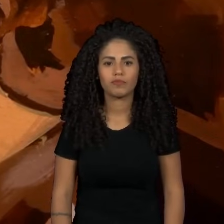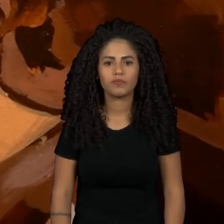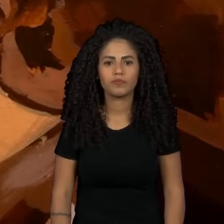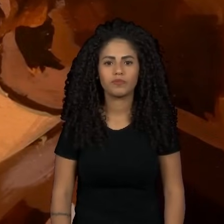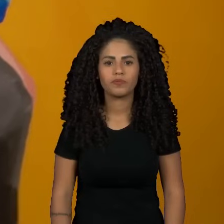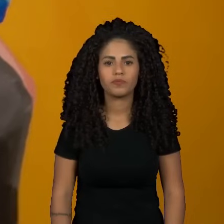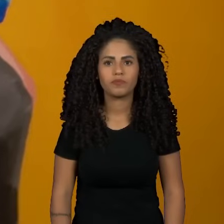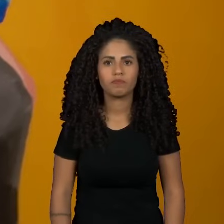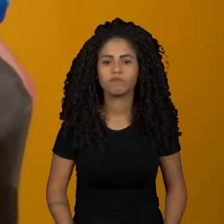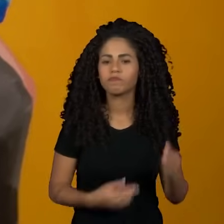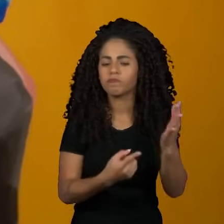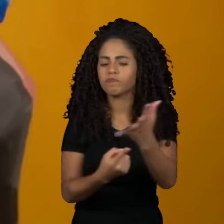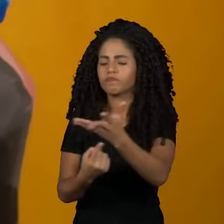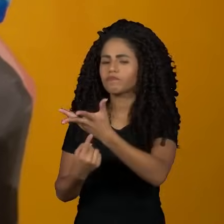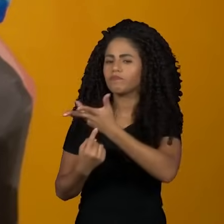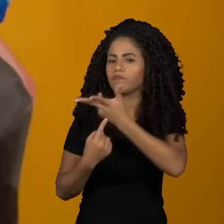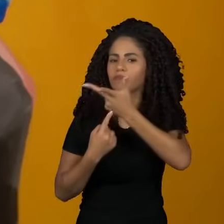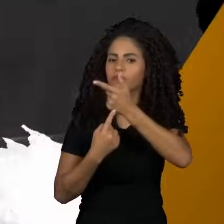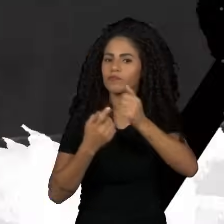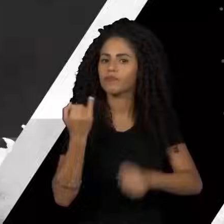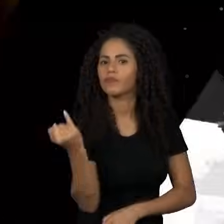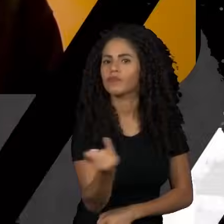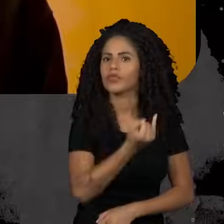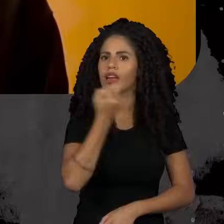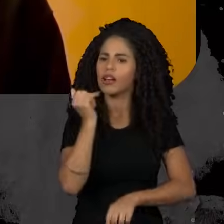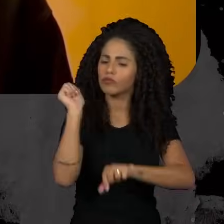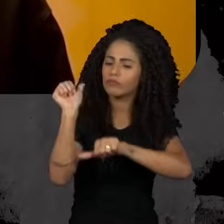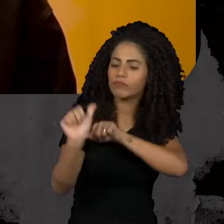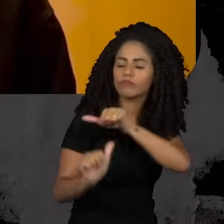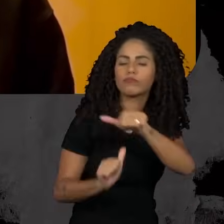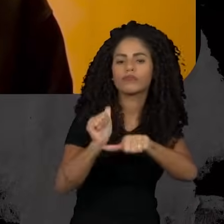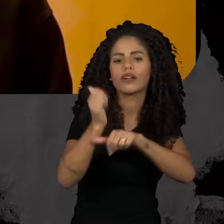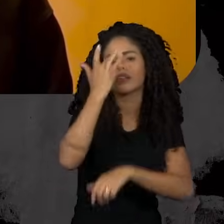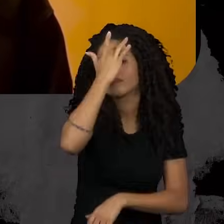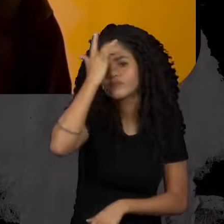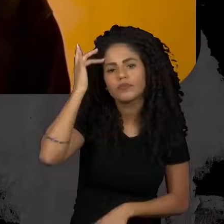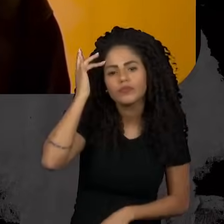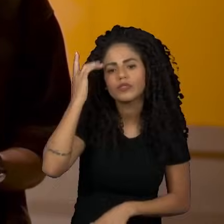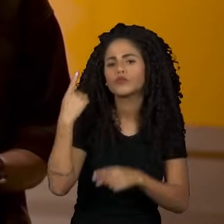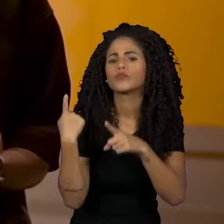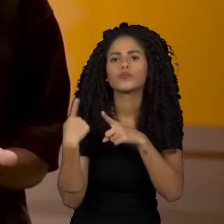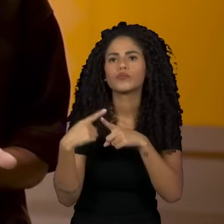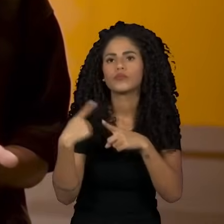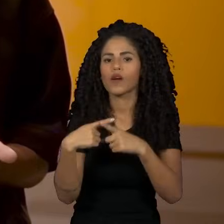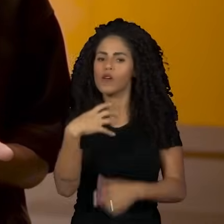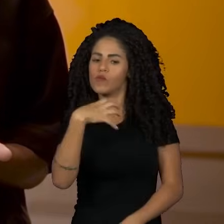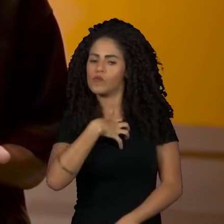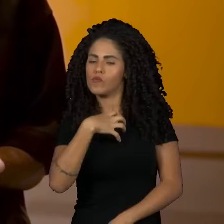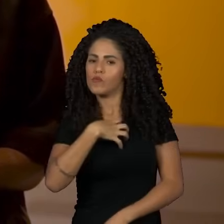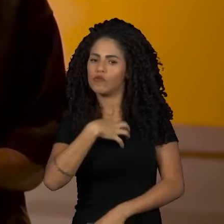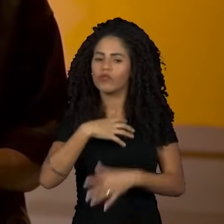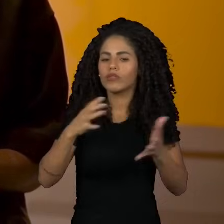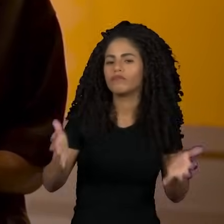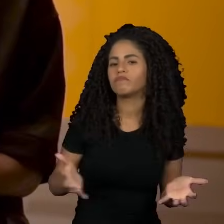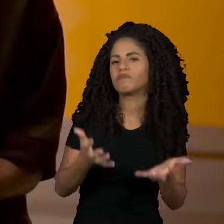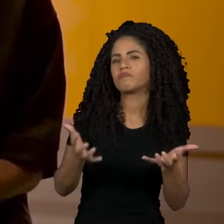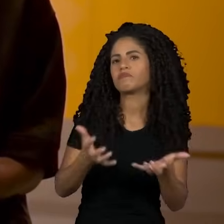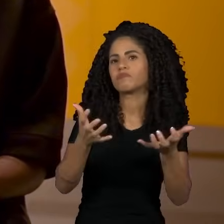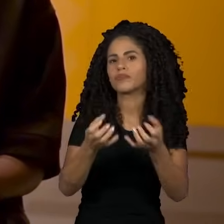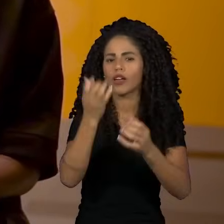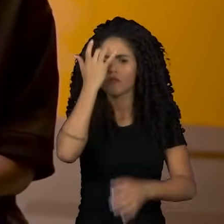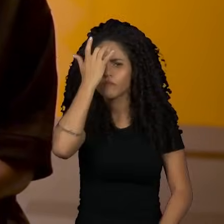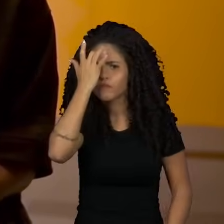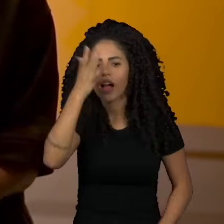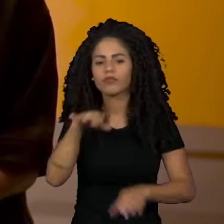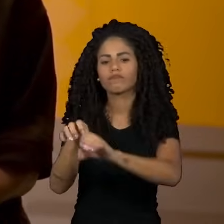A arte ela tem um papel de transformar essas pessoas porque é a maneira mais